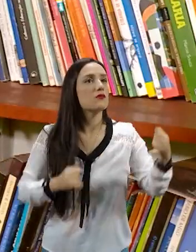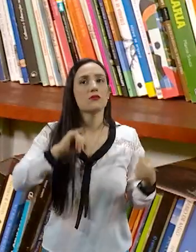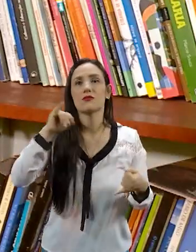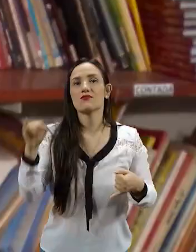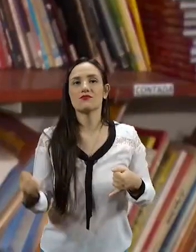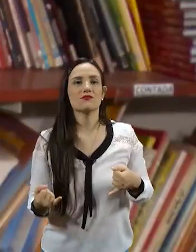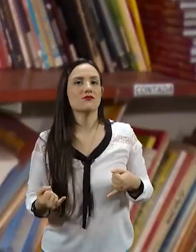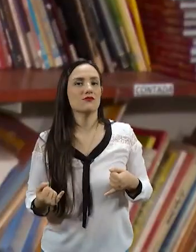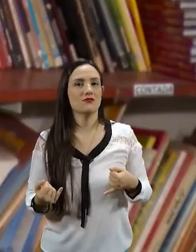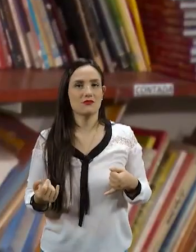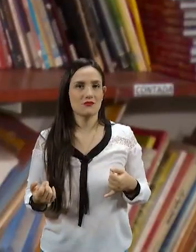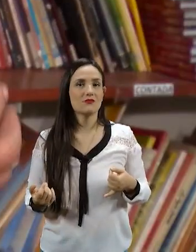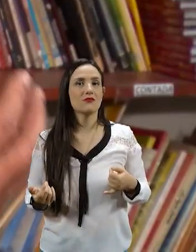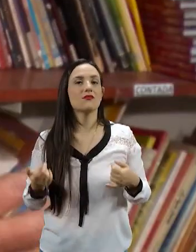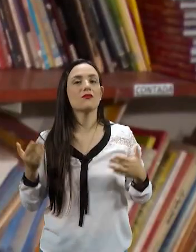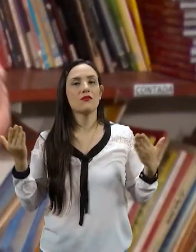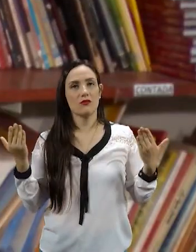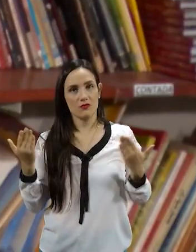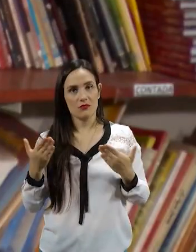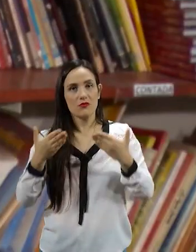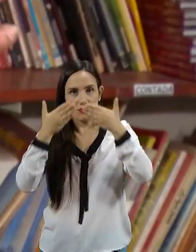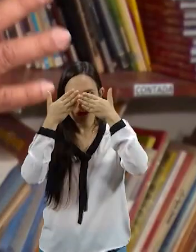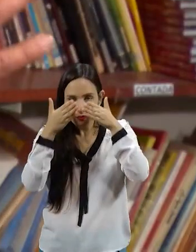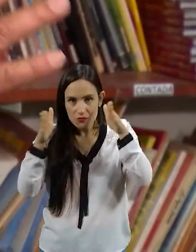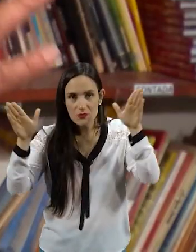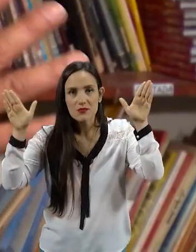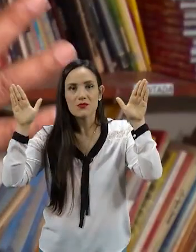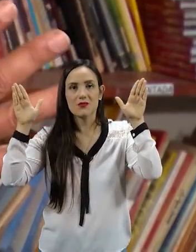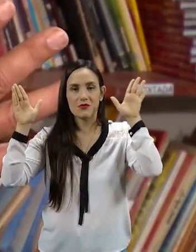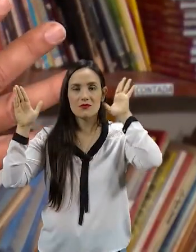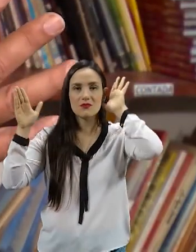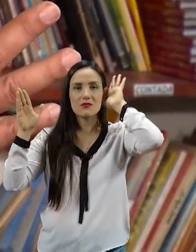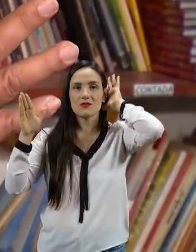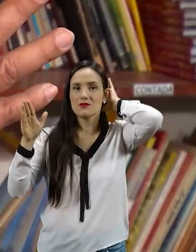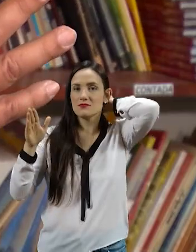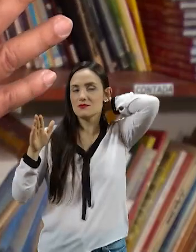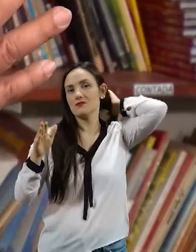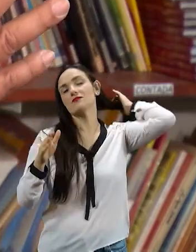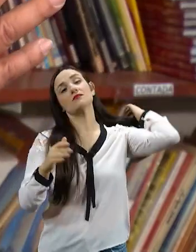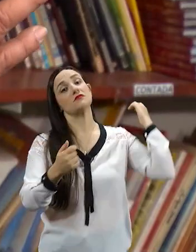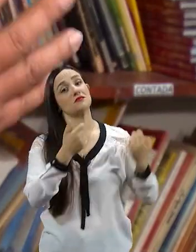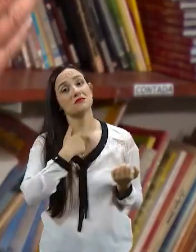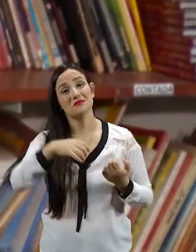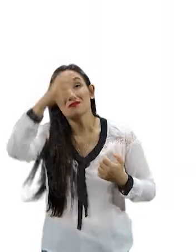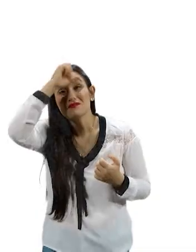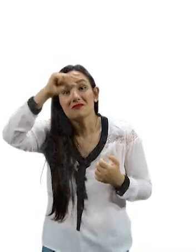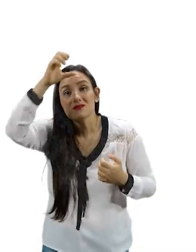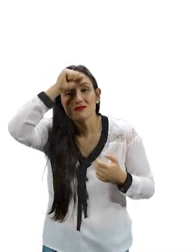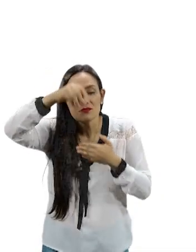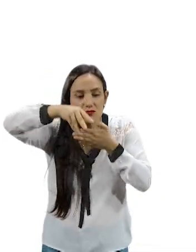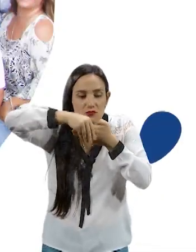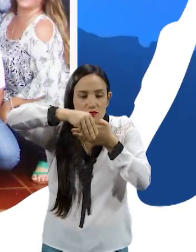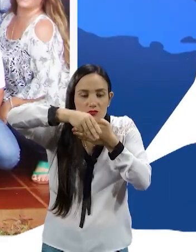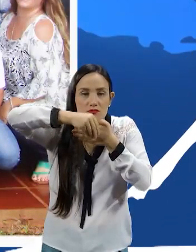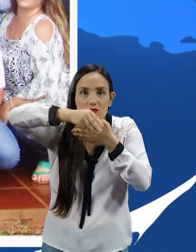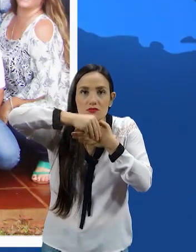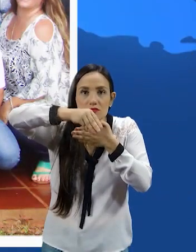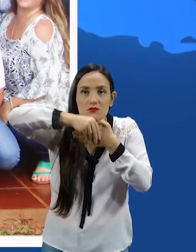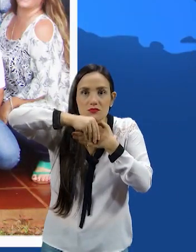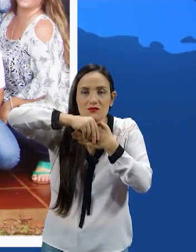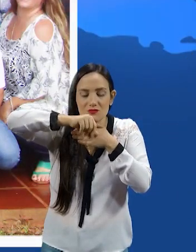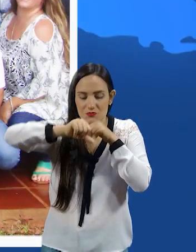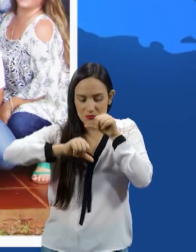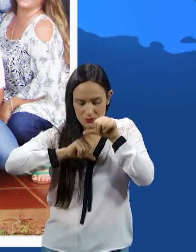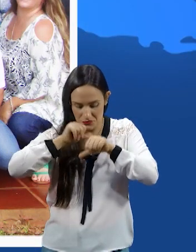tem noção. E essas portas que foram se abrindo assim no sentido de conhecimento para a vida,